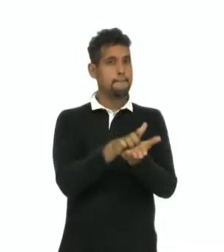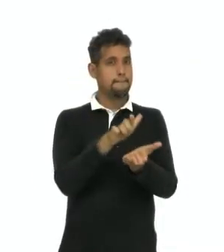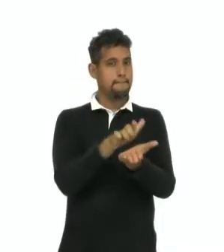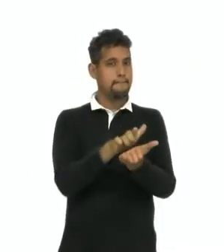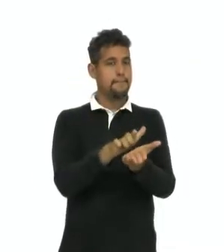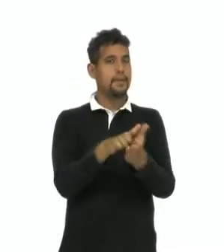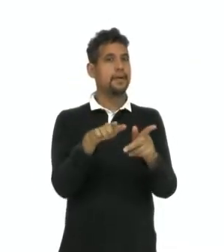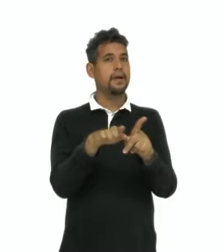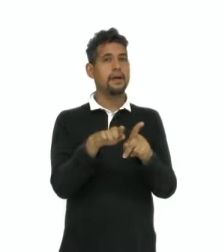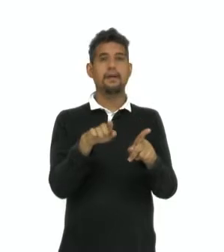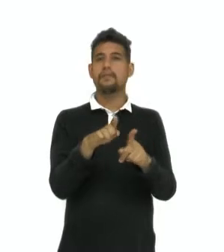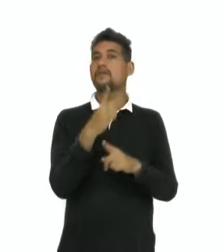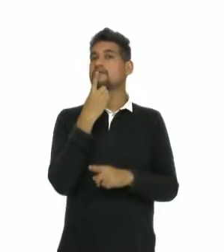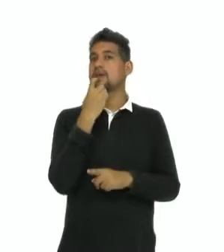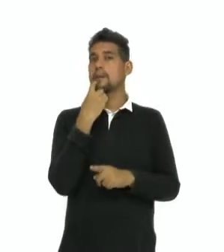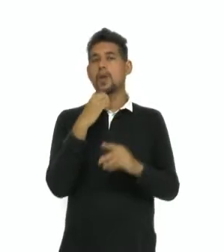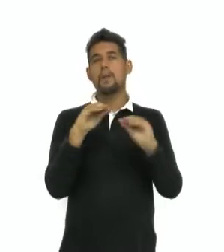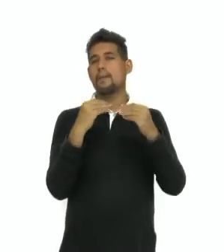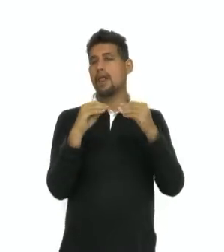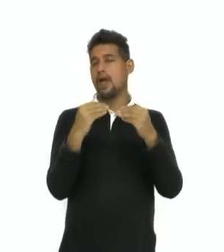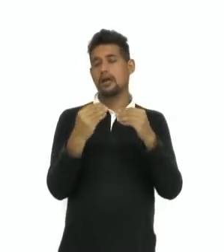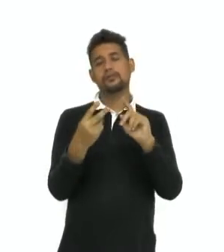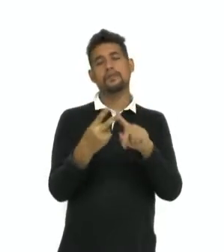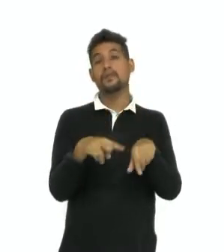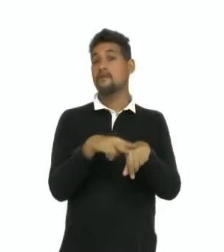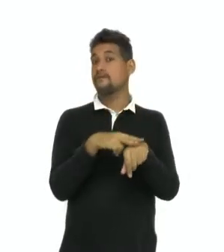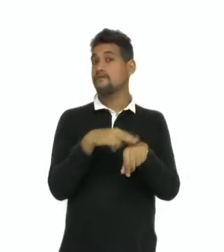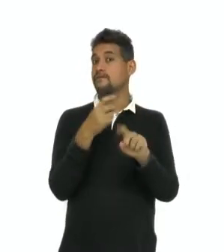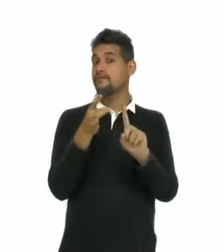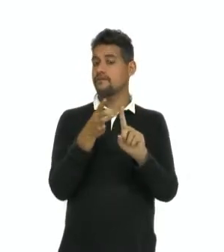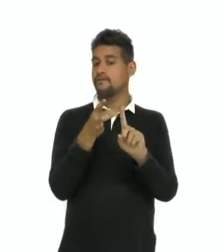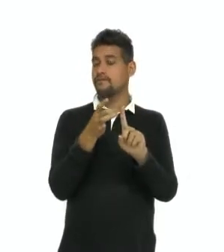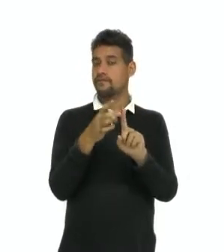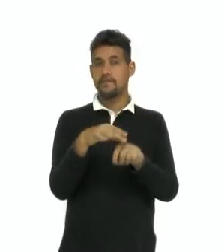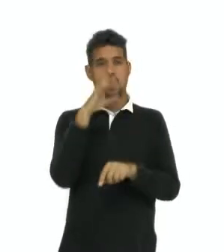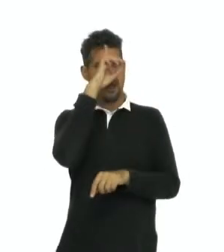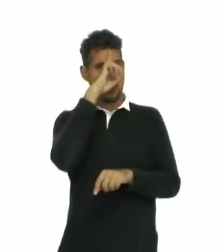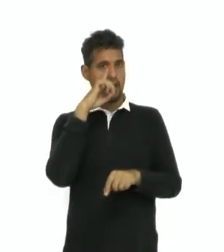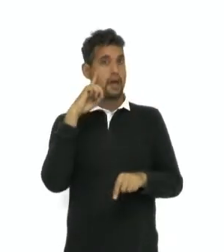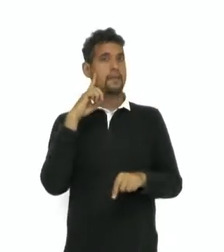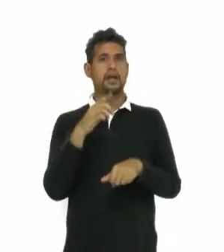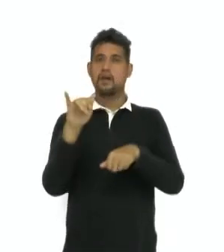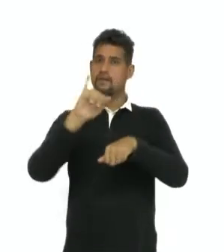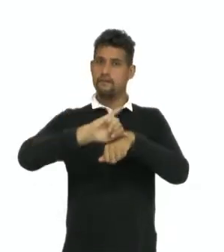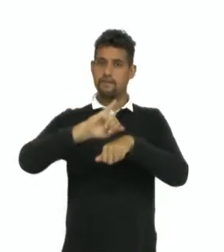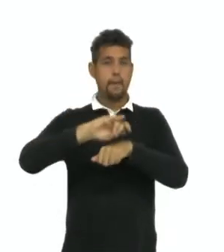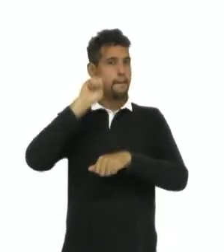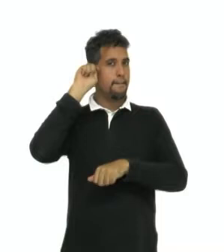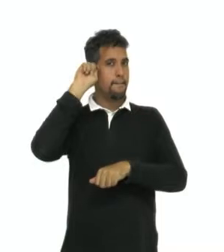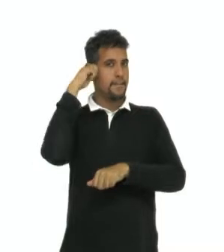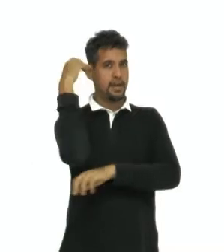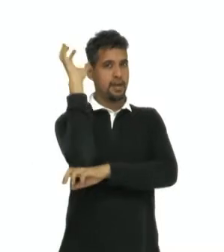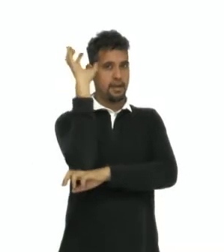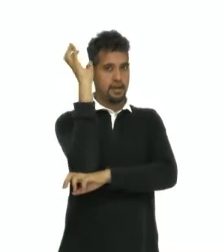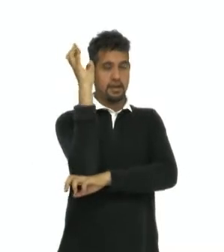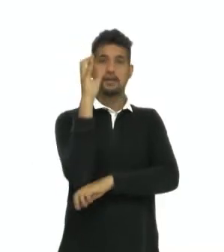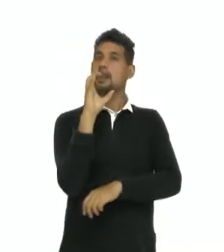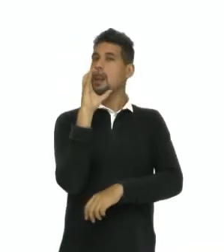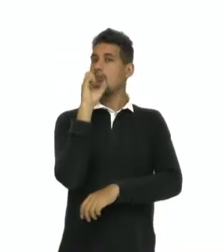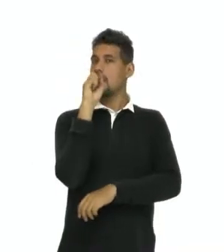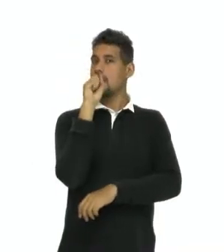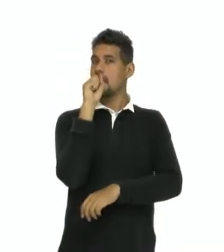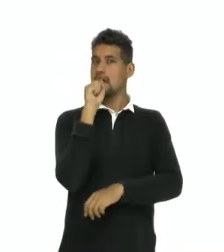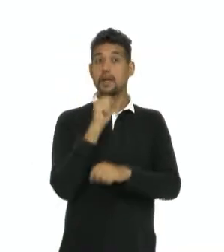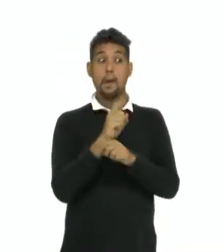papelão, vermelho para plástico e isopor, verde para vidro, amarelo para metal, preto para madeira, laranja